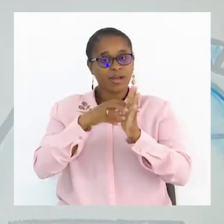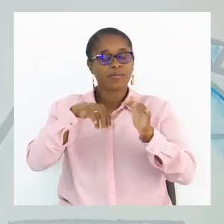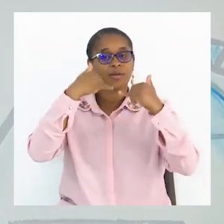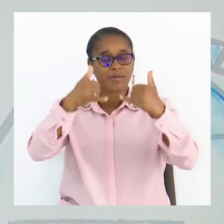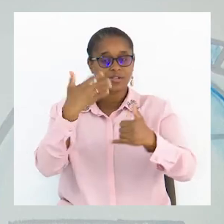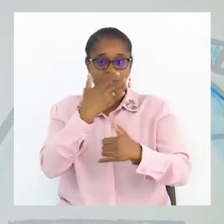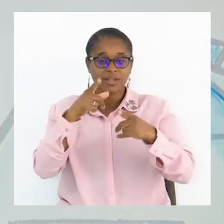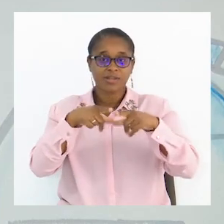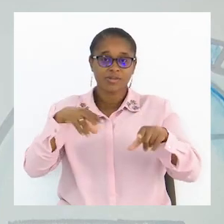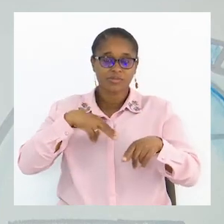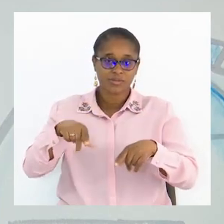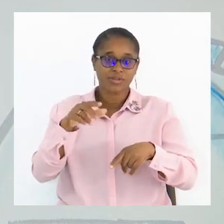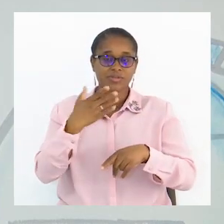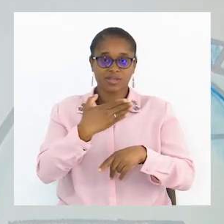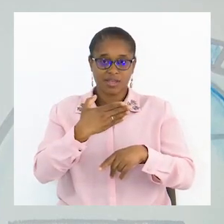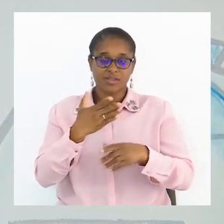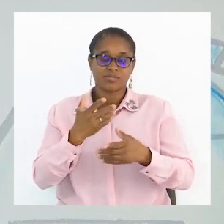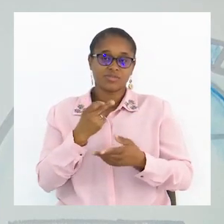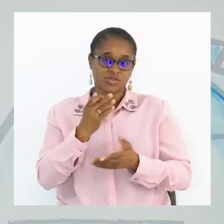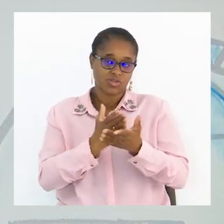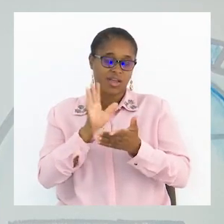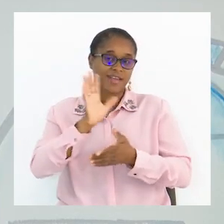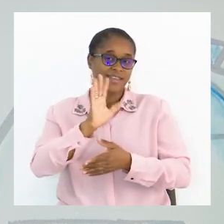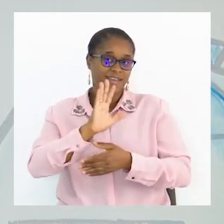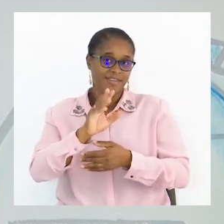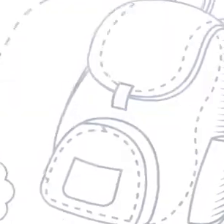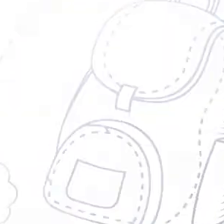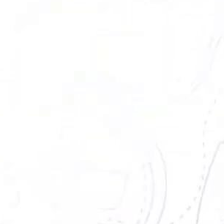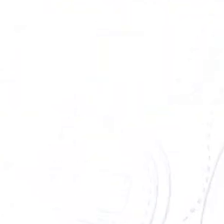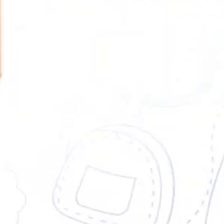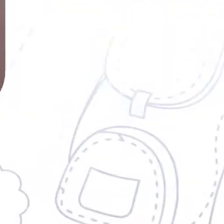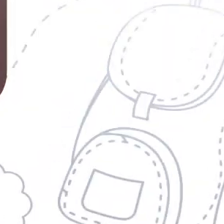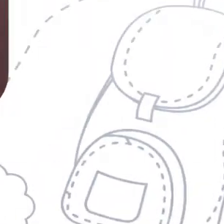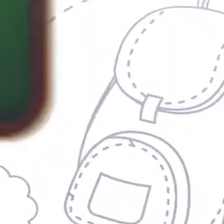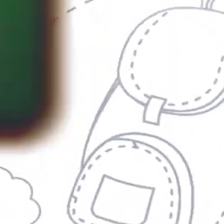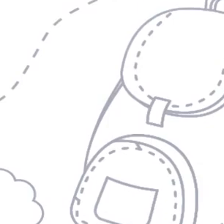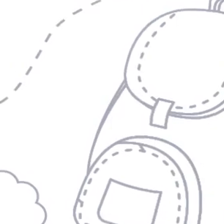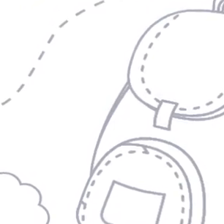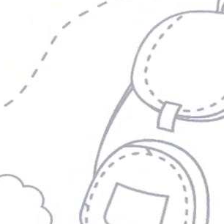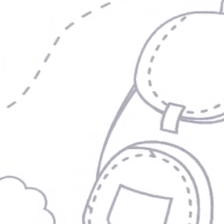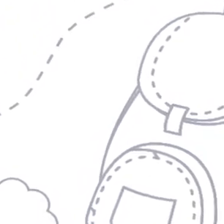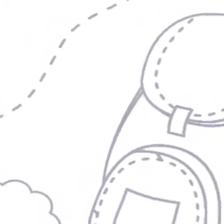próxima aula de língua portuguesa do 7º ano. Adeus, até já!